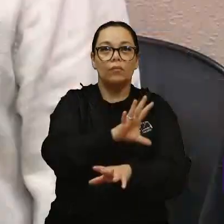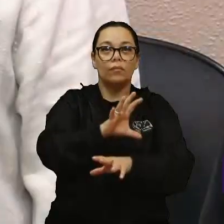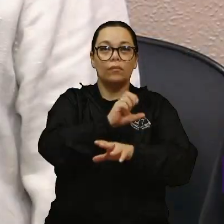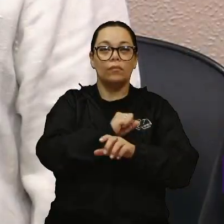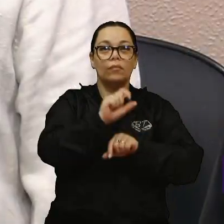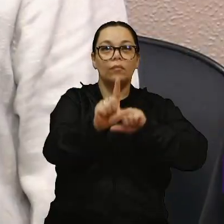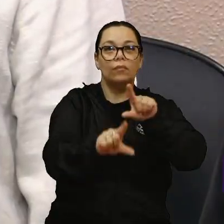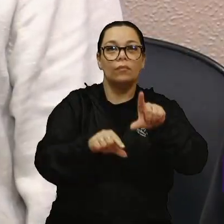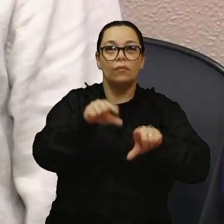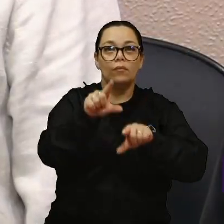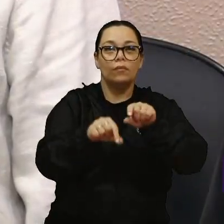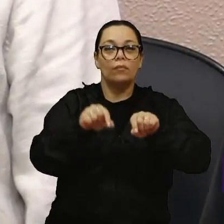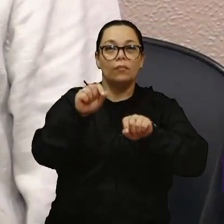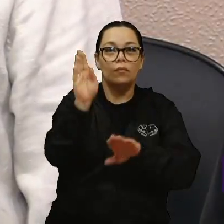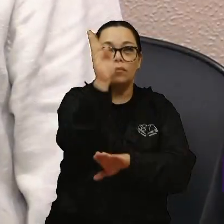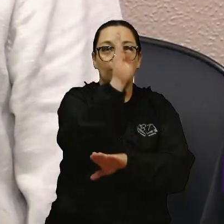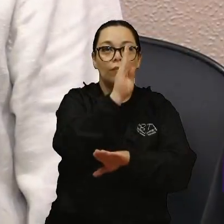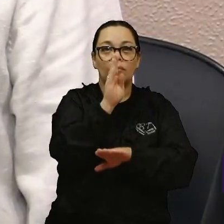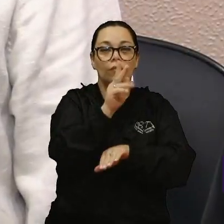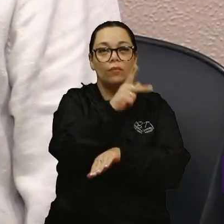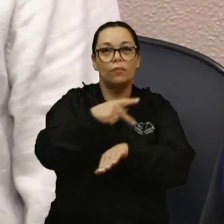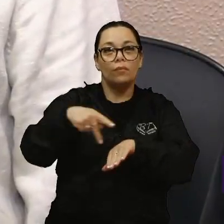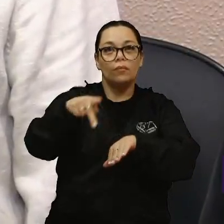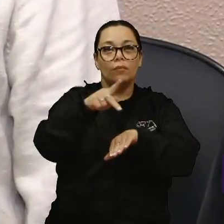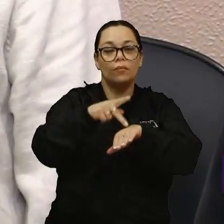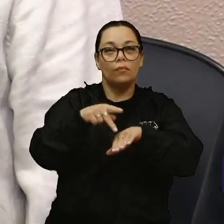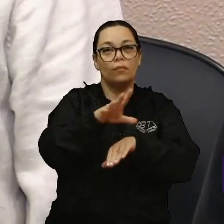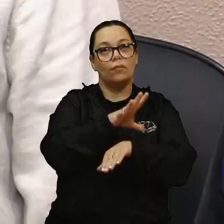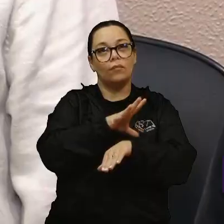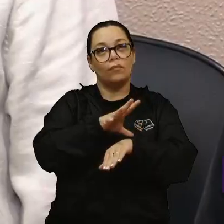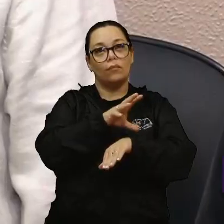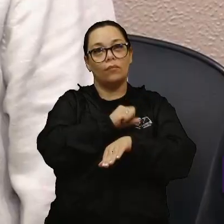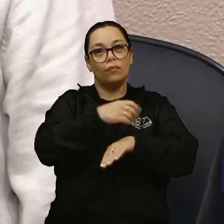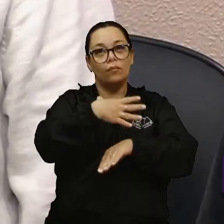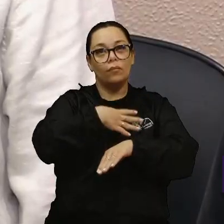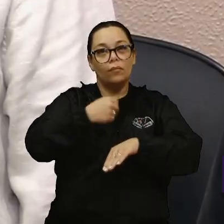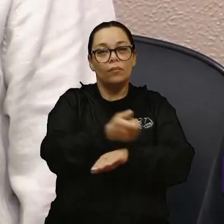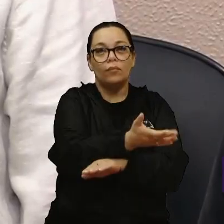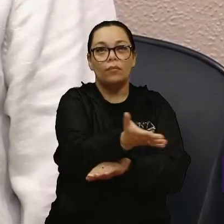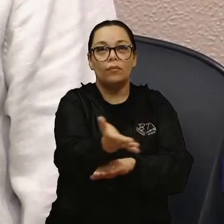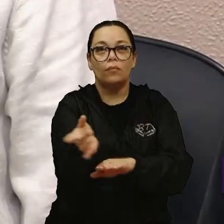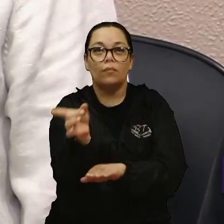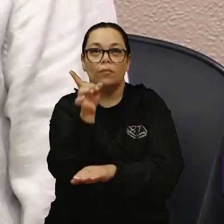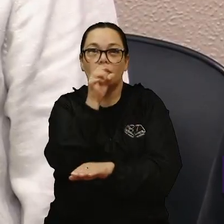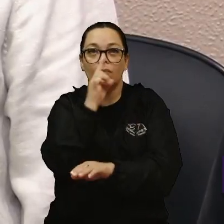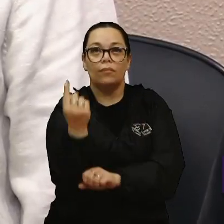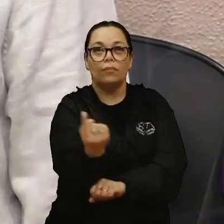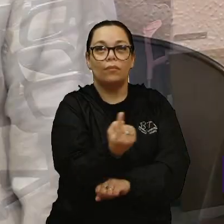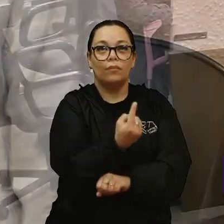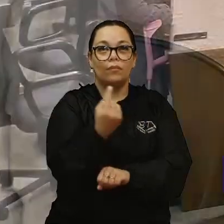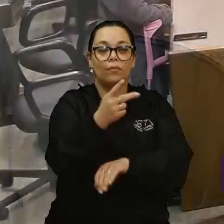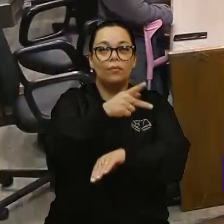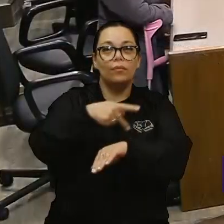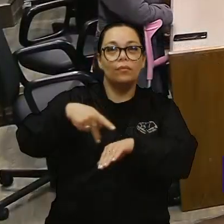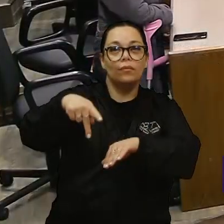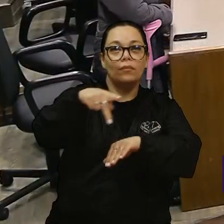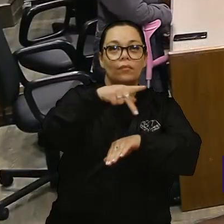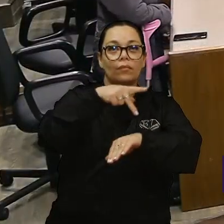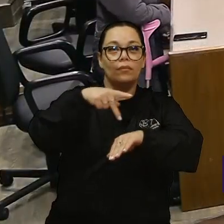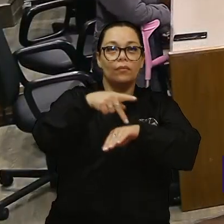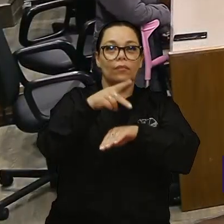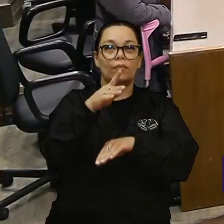entre outras vidas do Brasil, a pátria amada, os filhos deste sol mais gentil,